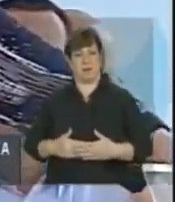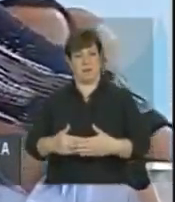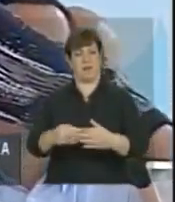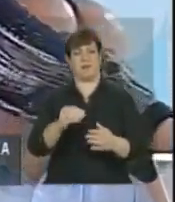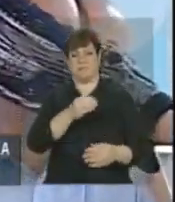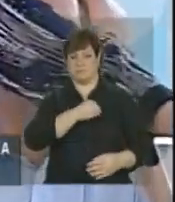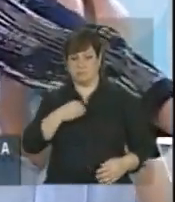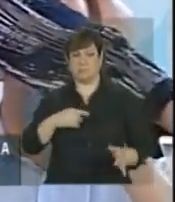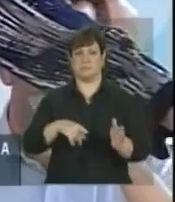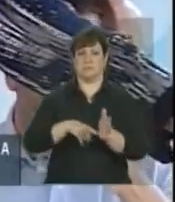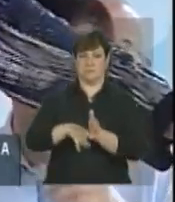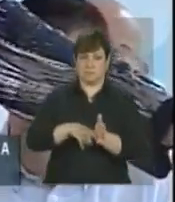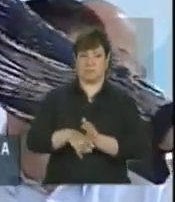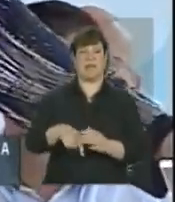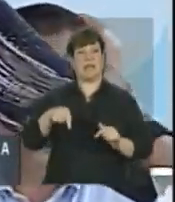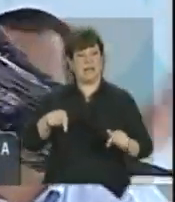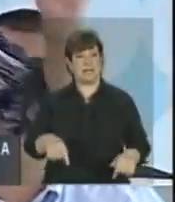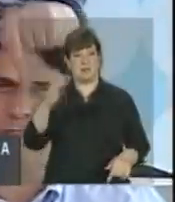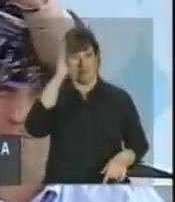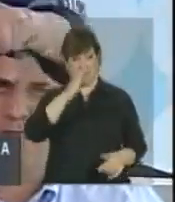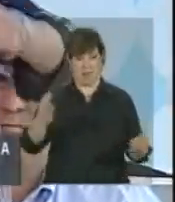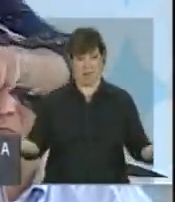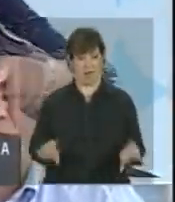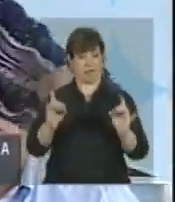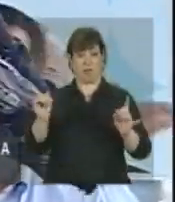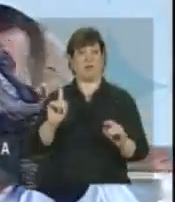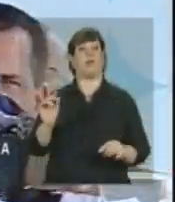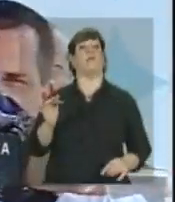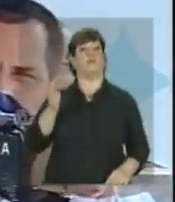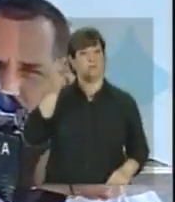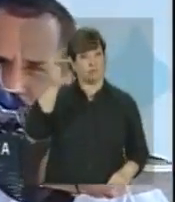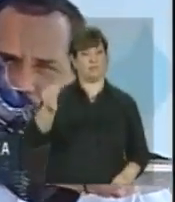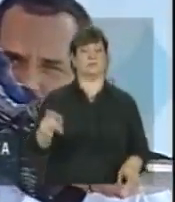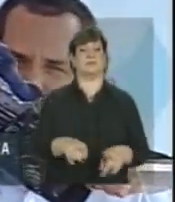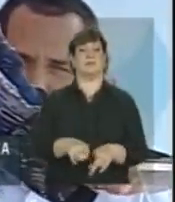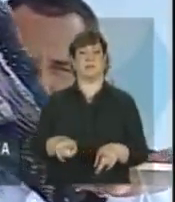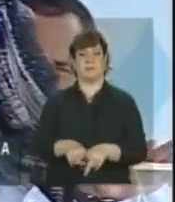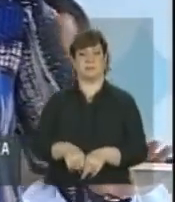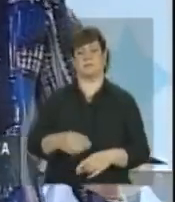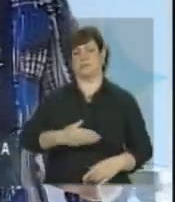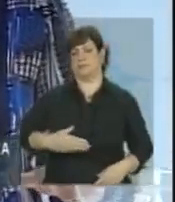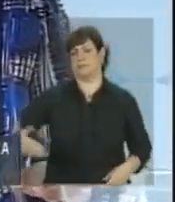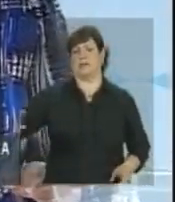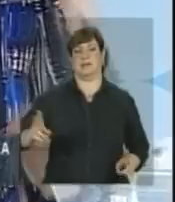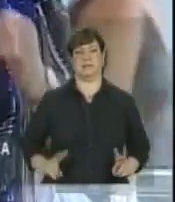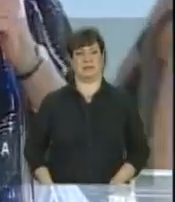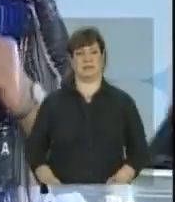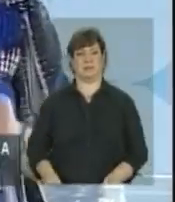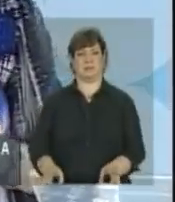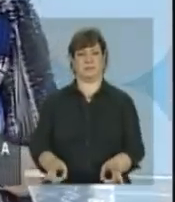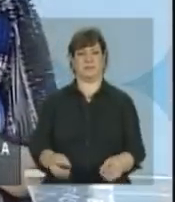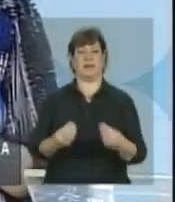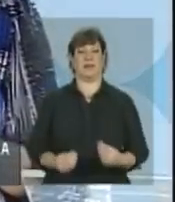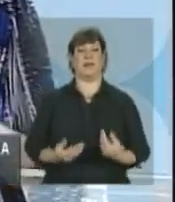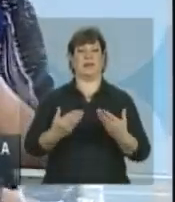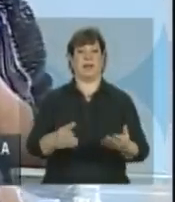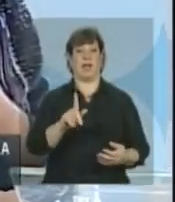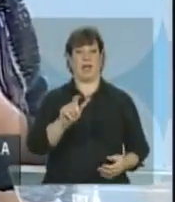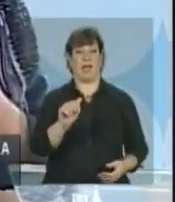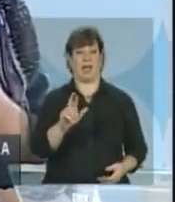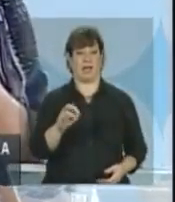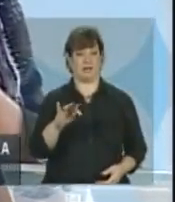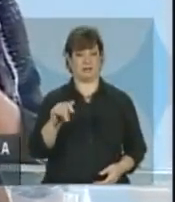do presente, é o Brasil do futuro que nós temos de cuidar. É garantir que a pessoa